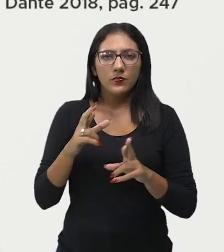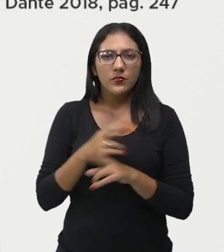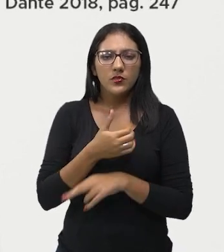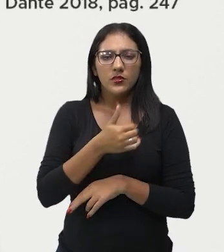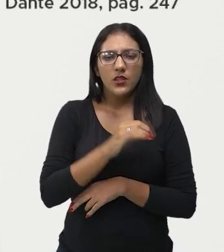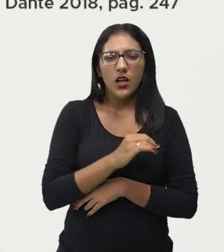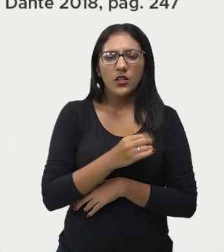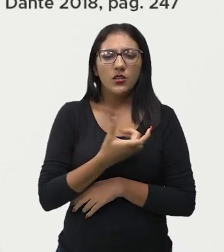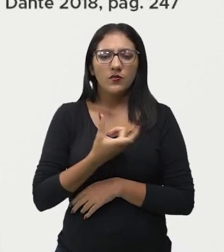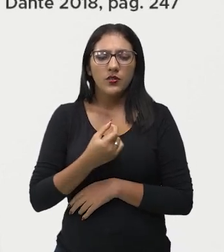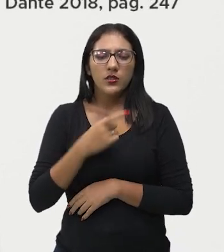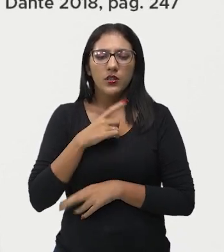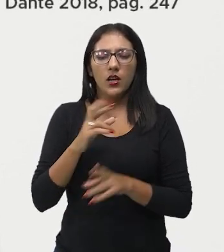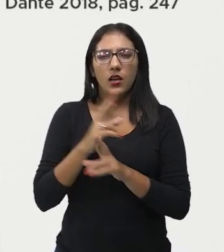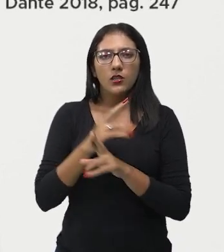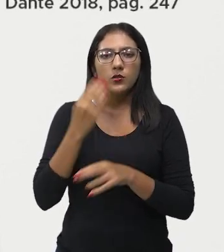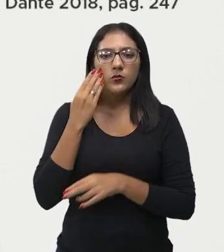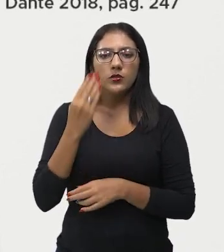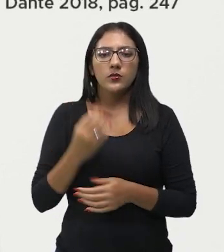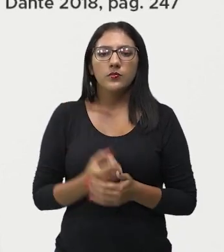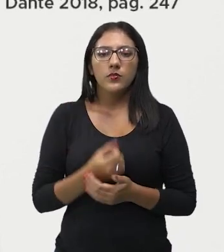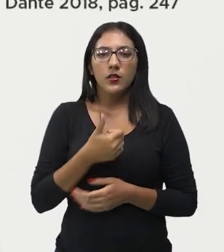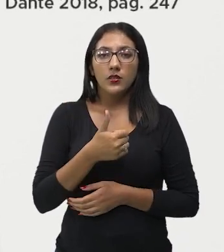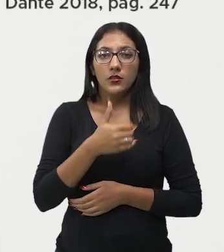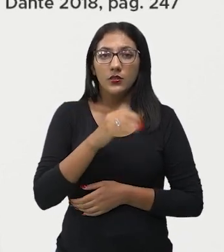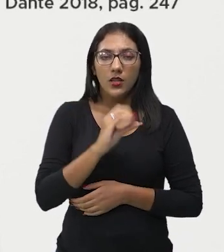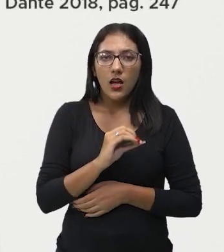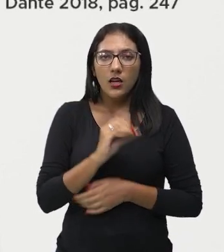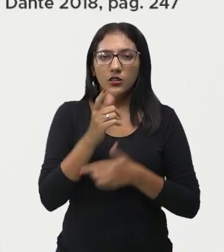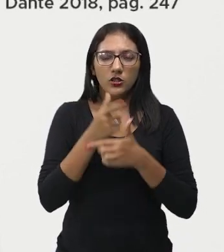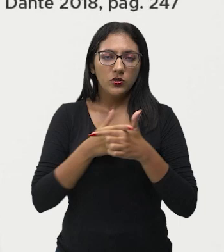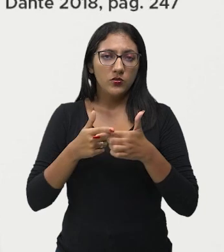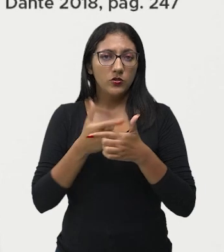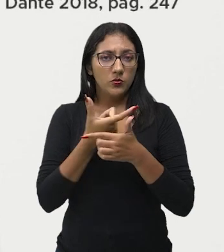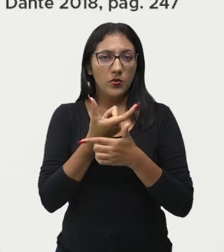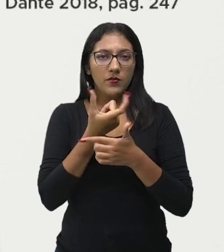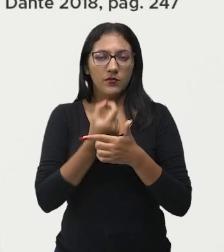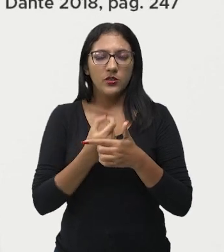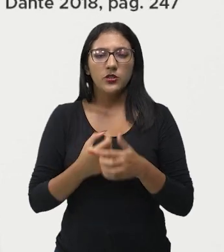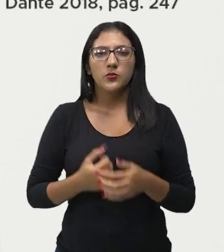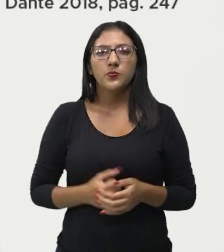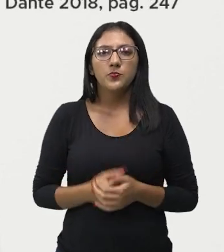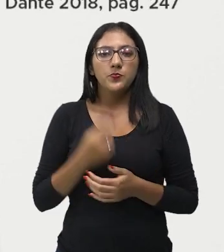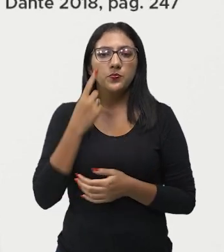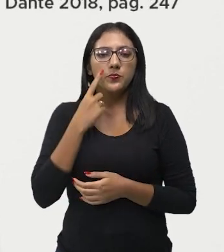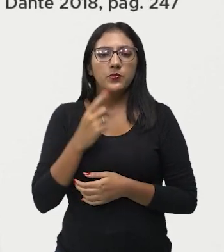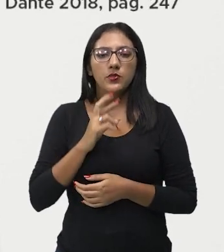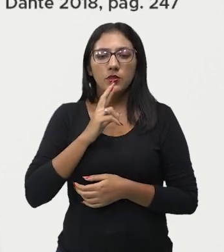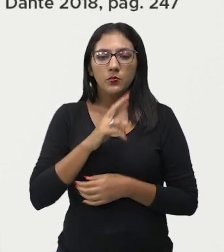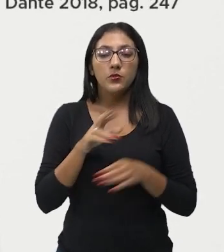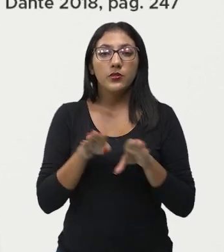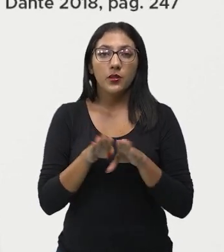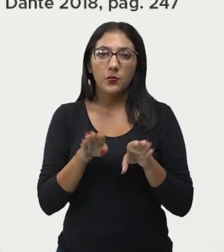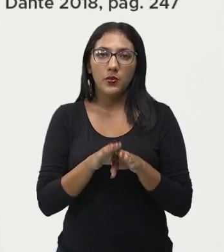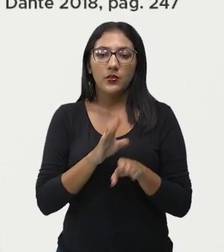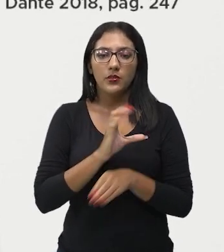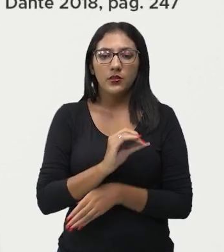mesma coisa que a gente falar isso aqui, ó. 10 dividido para 20, tá legal? E 10 dividido para 20 é a mesma coisa